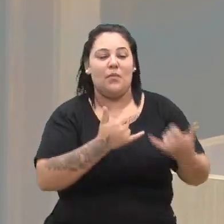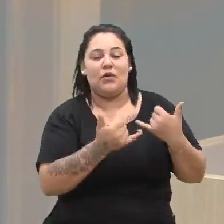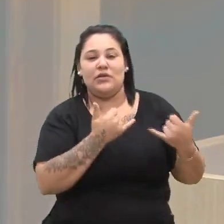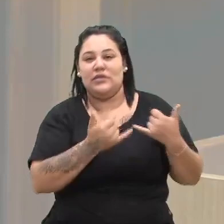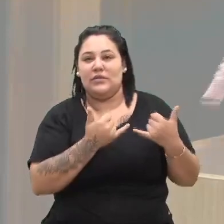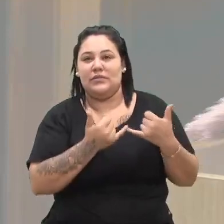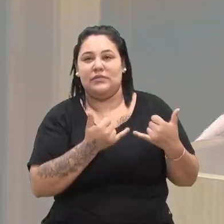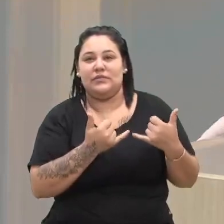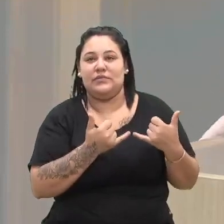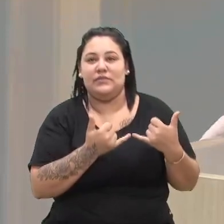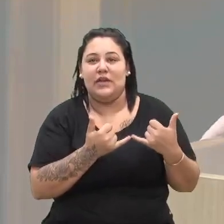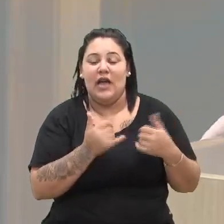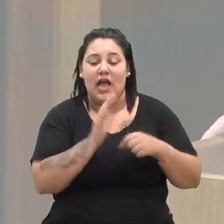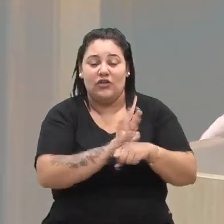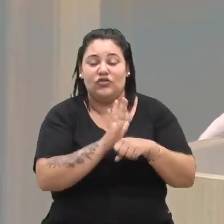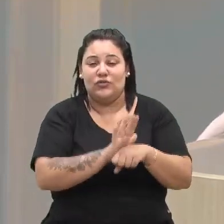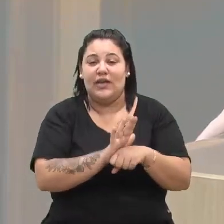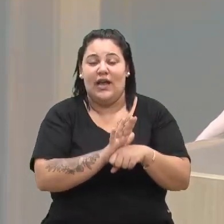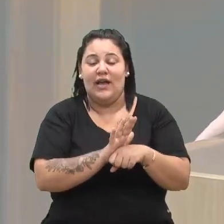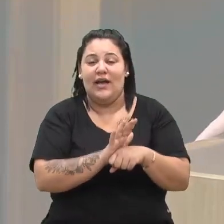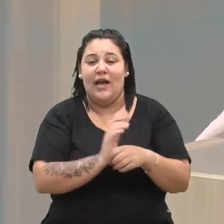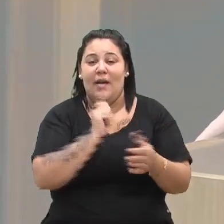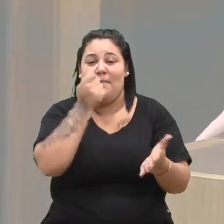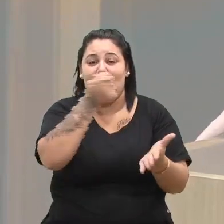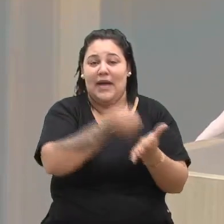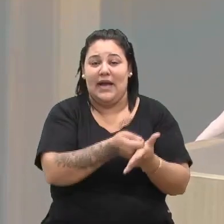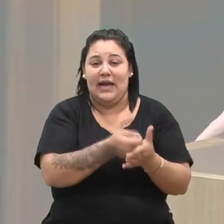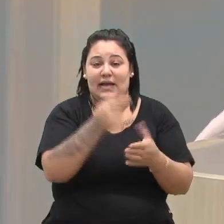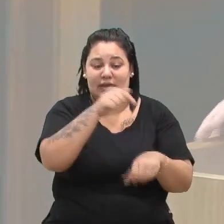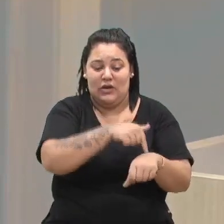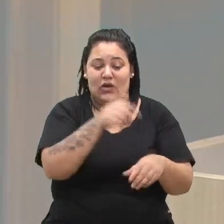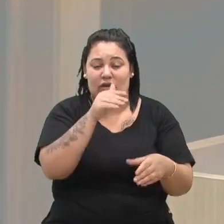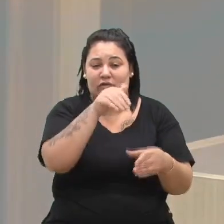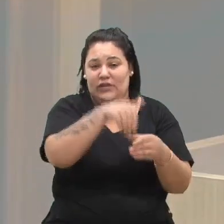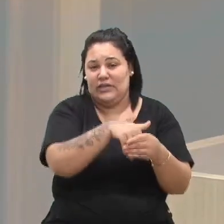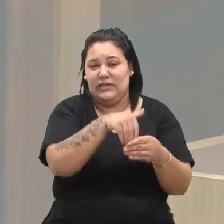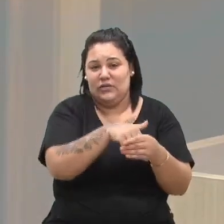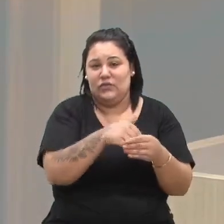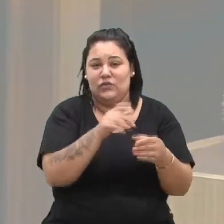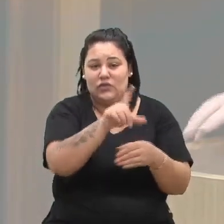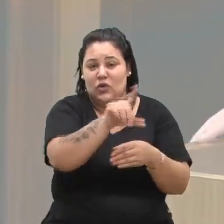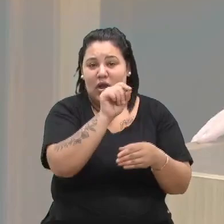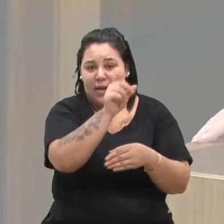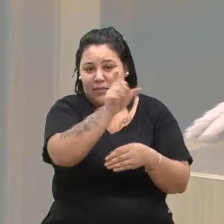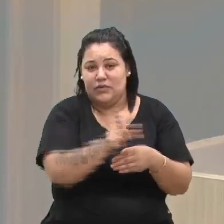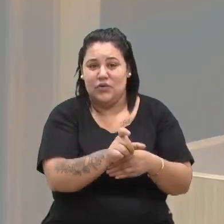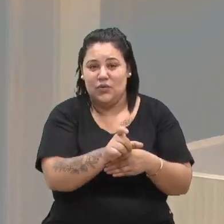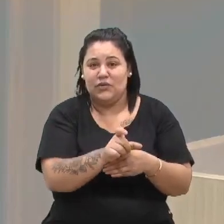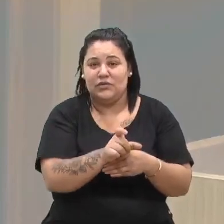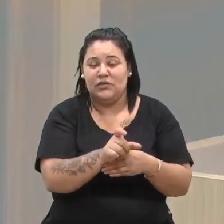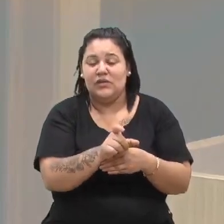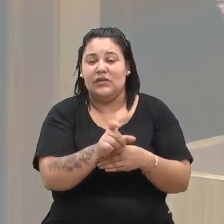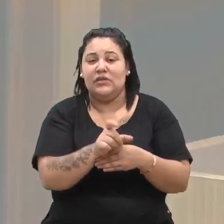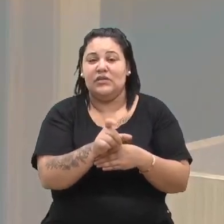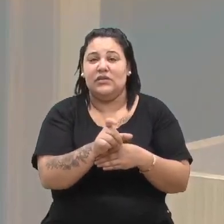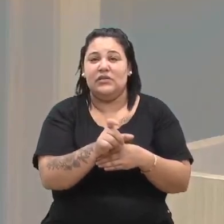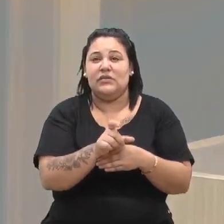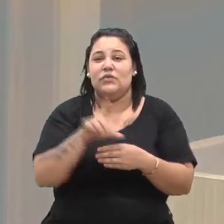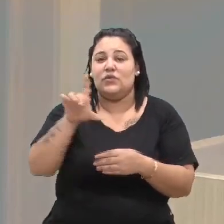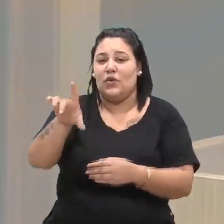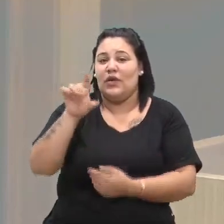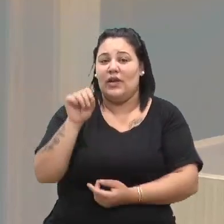financiar candidaturas a deputados, eles estarão elegendo de repente um deputado entre 513,